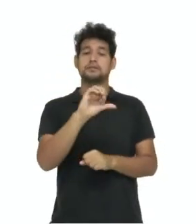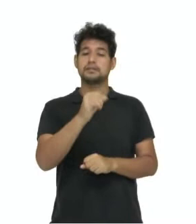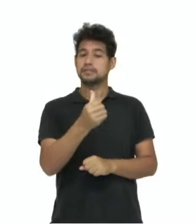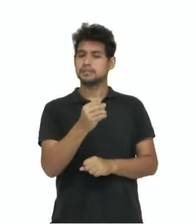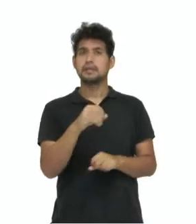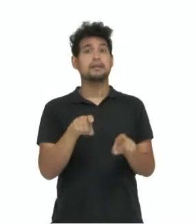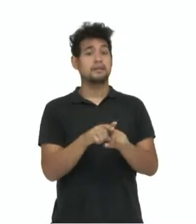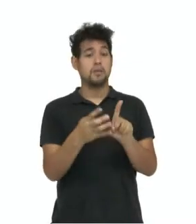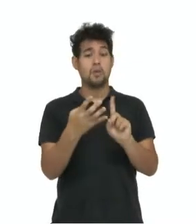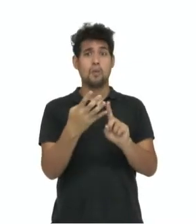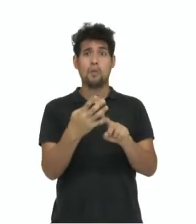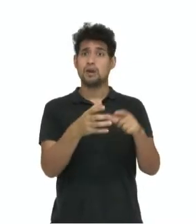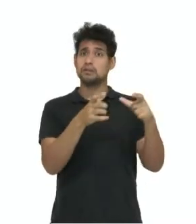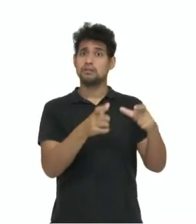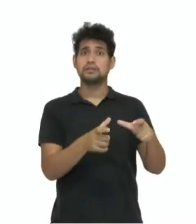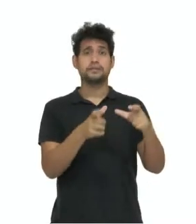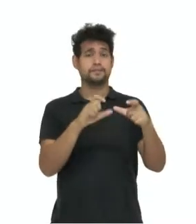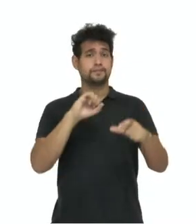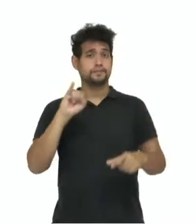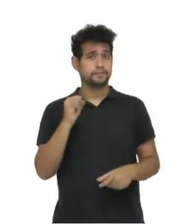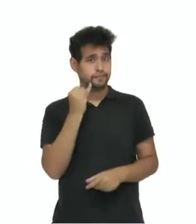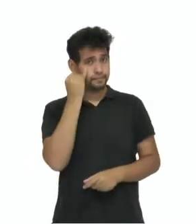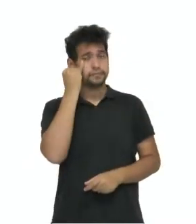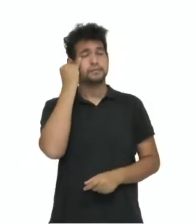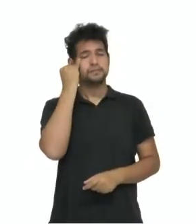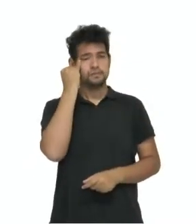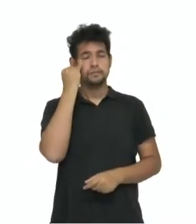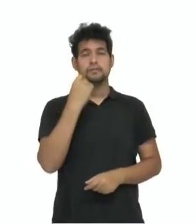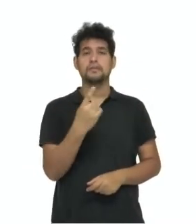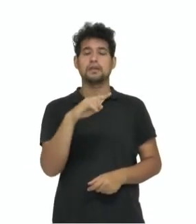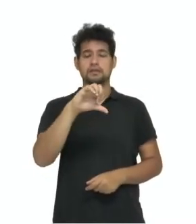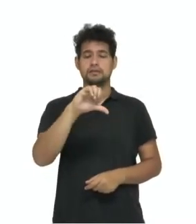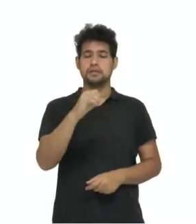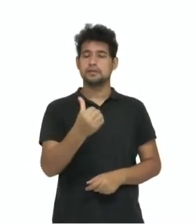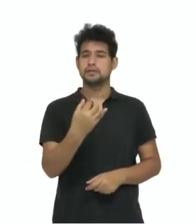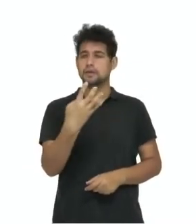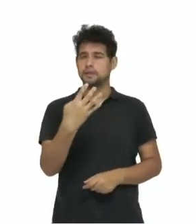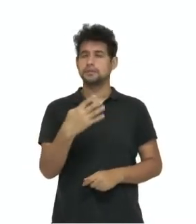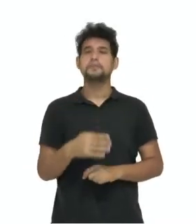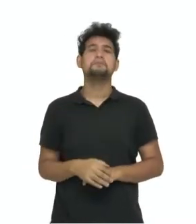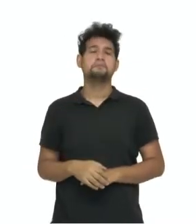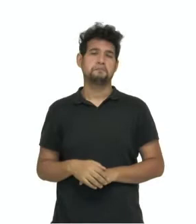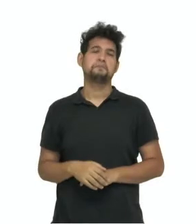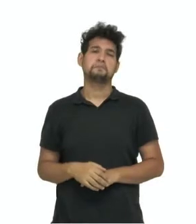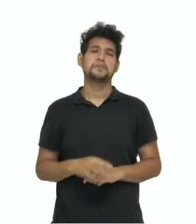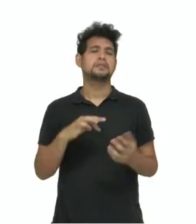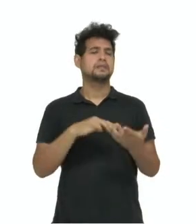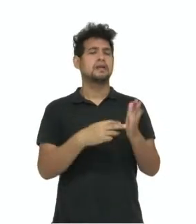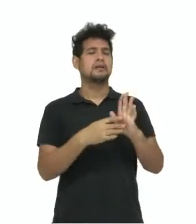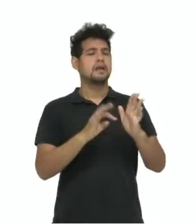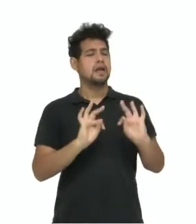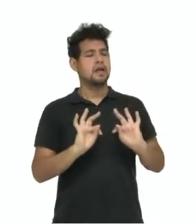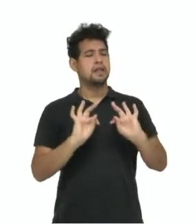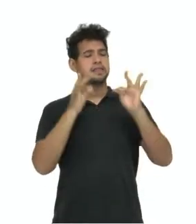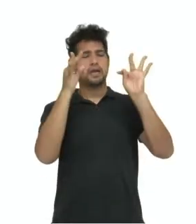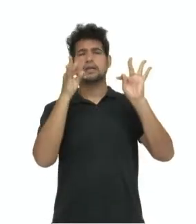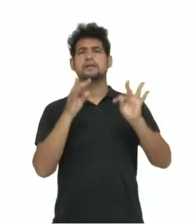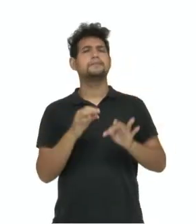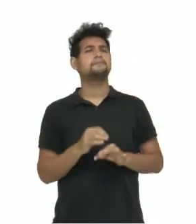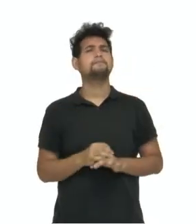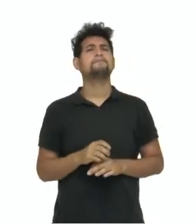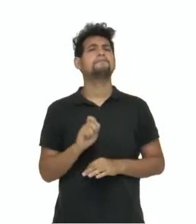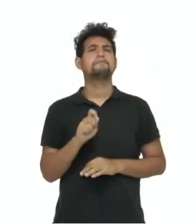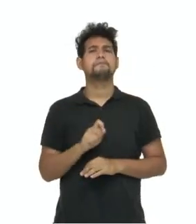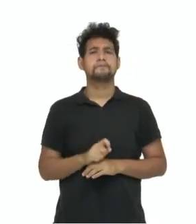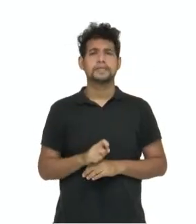foi quarto em Tóquio, 1964. Essa é a técnica do